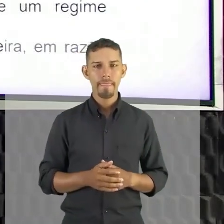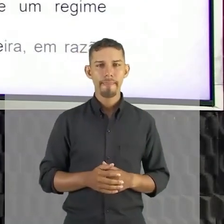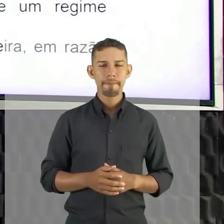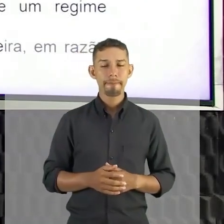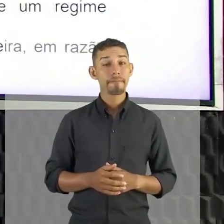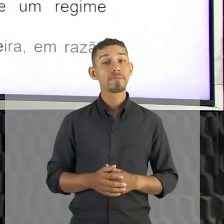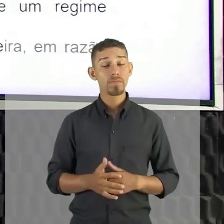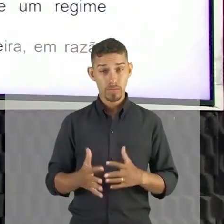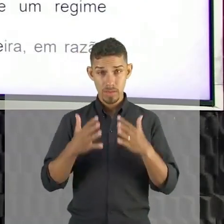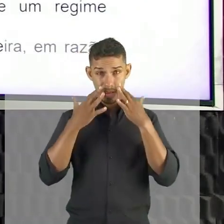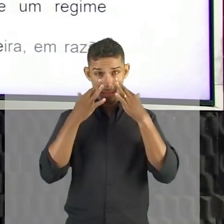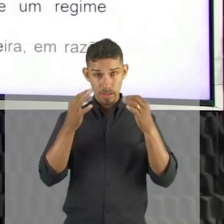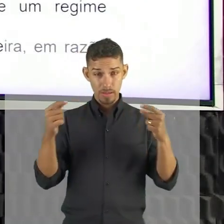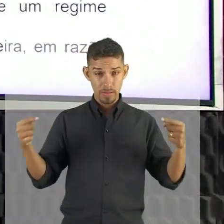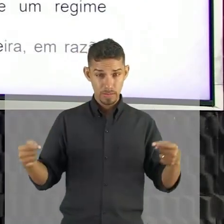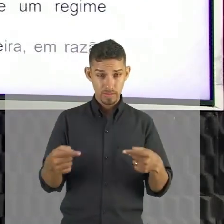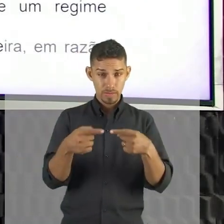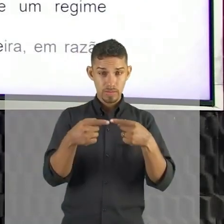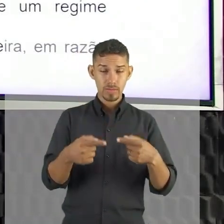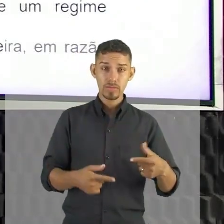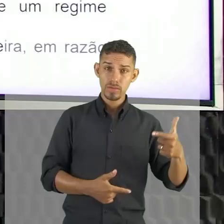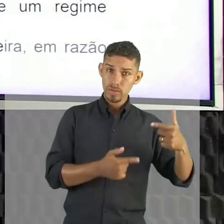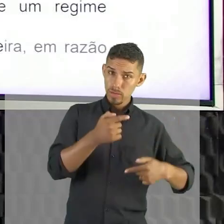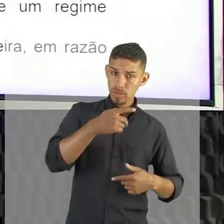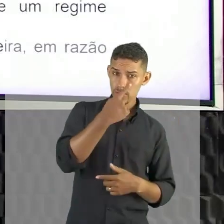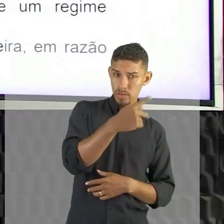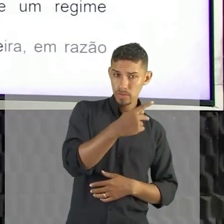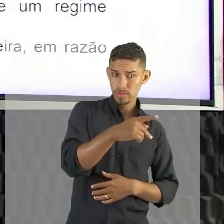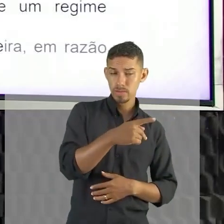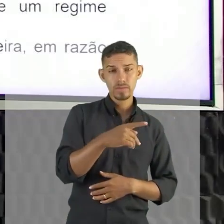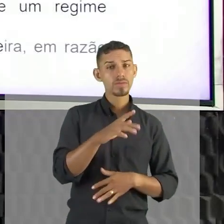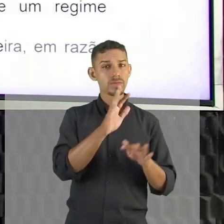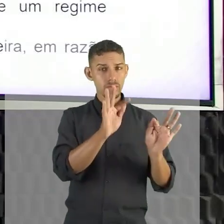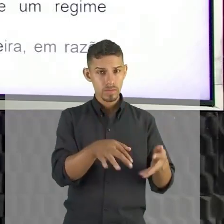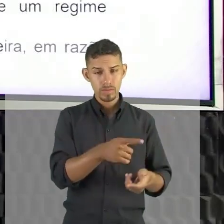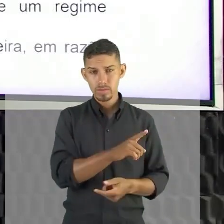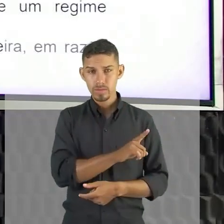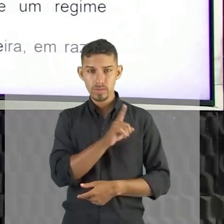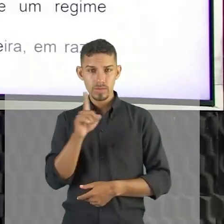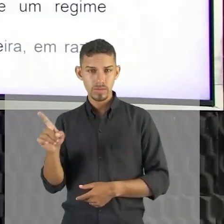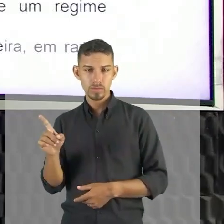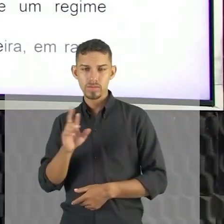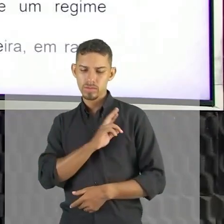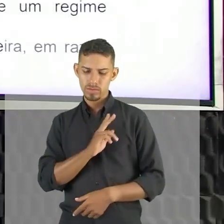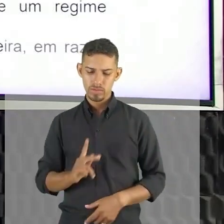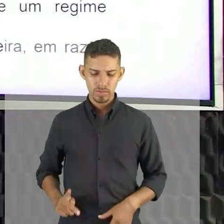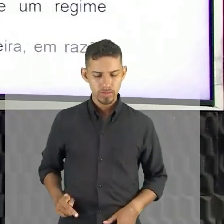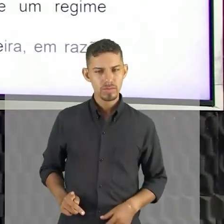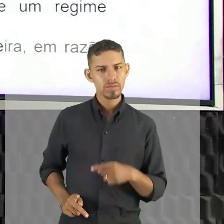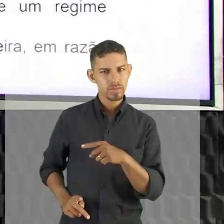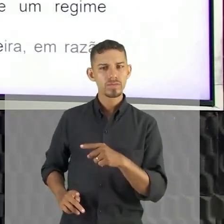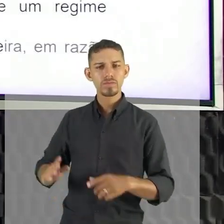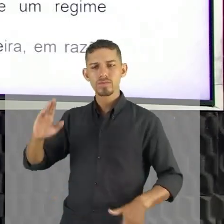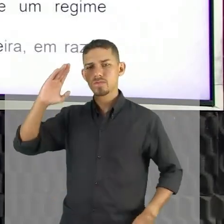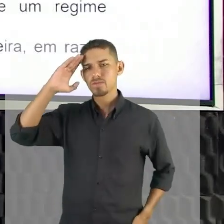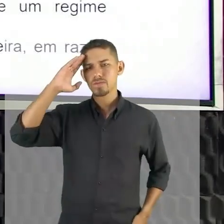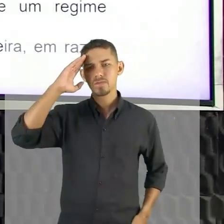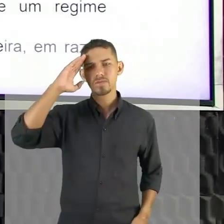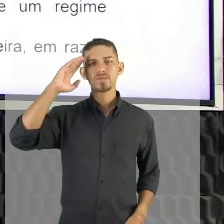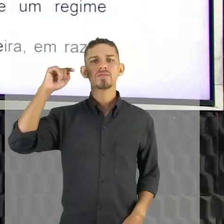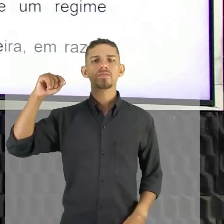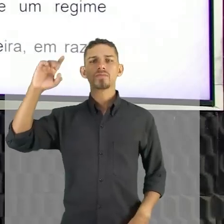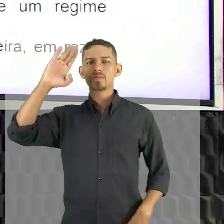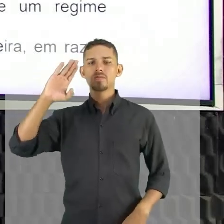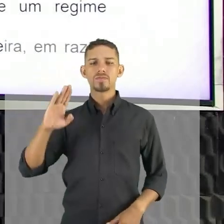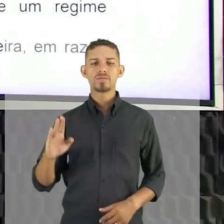atenção, fazer sempre essa ligação da Guerra do Paraguai, o fim da Guerra do Paraguai, com o nascimento da República, com a aparição ali